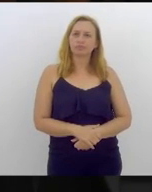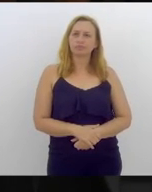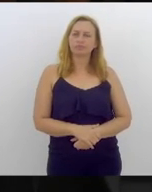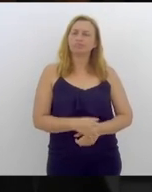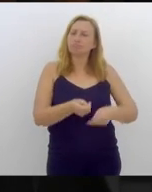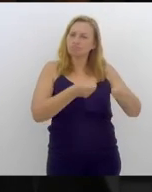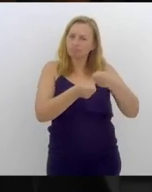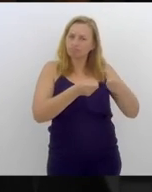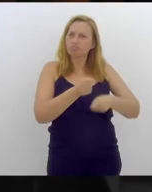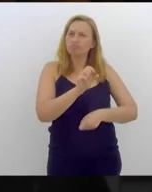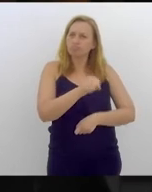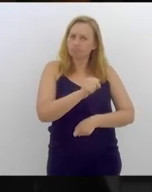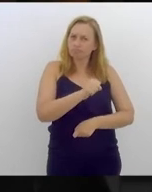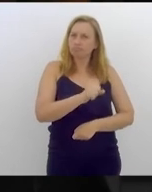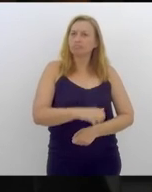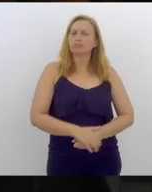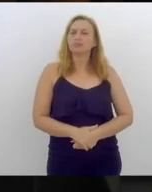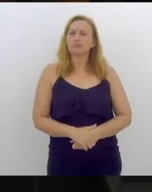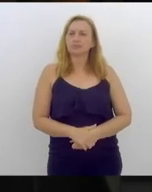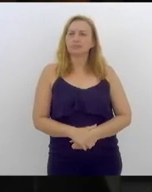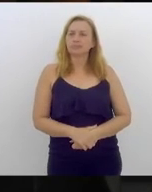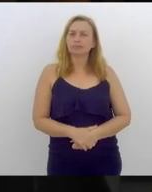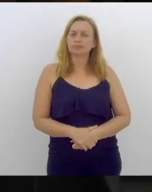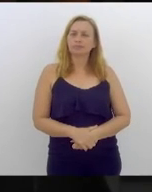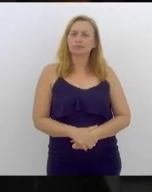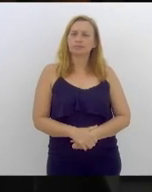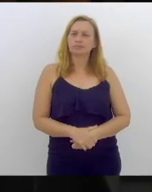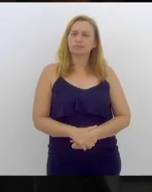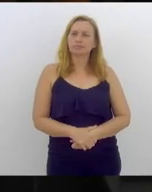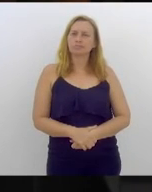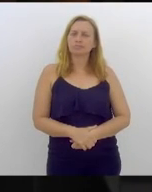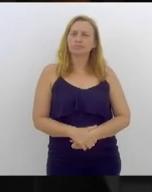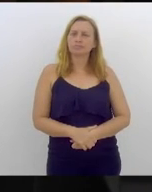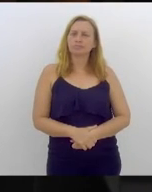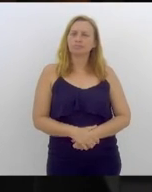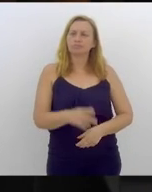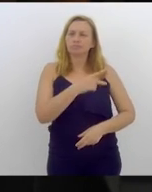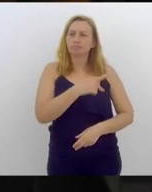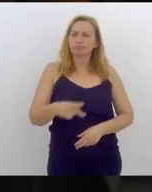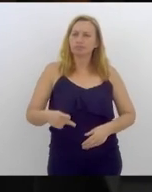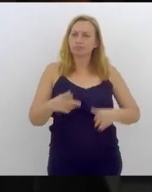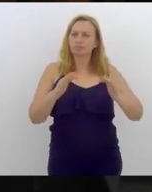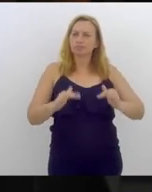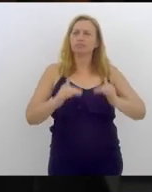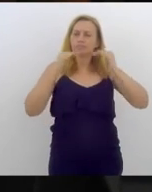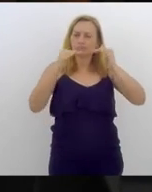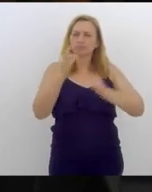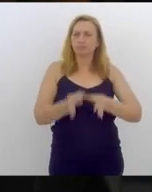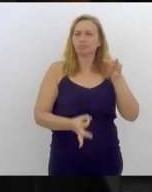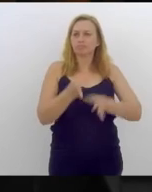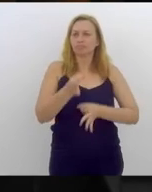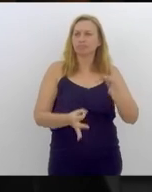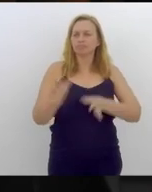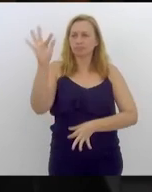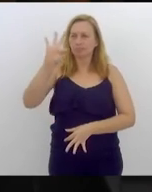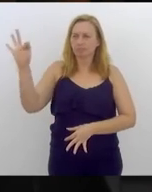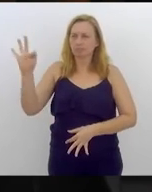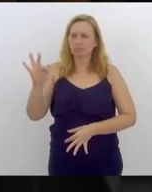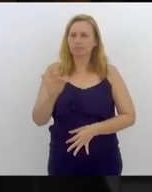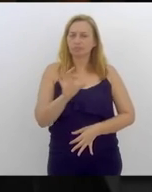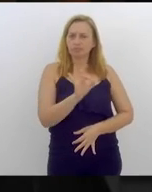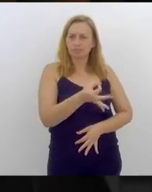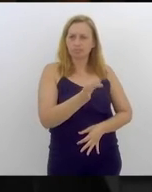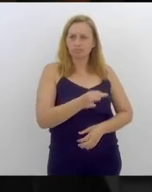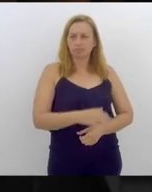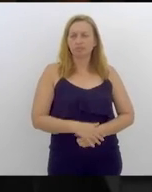ser controlado que tem que ser cerceado e que o Supremo Tribunal Federal faz bem de não permitir que seja banalizado